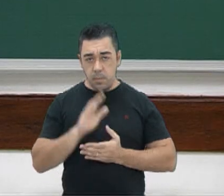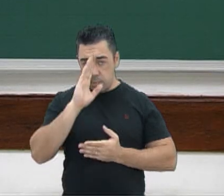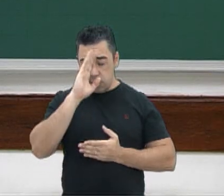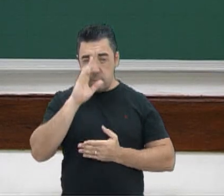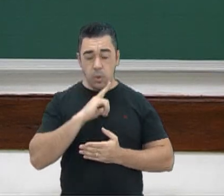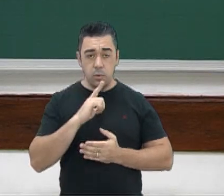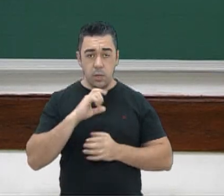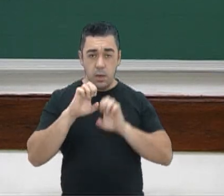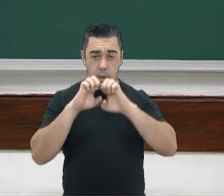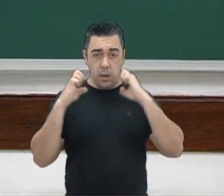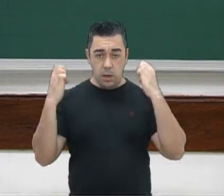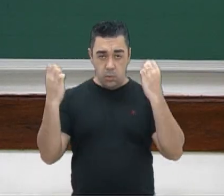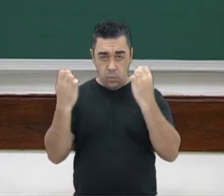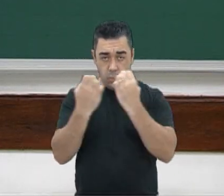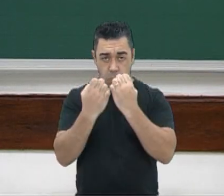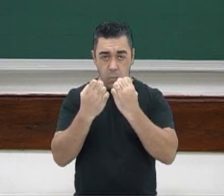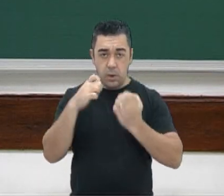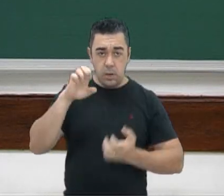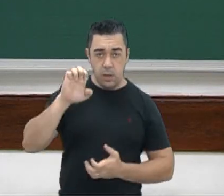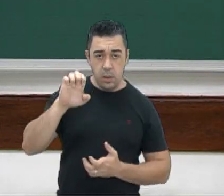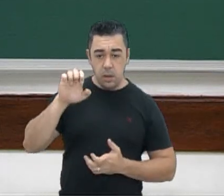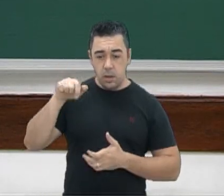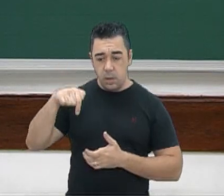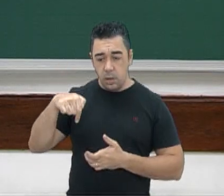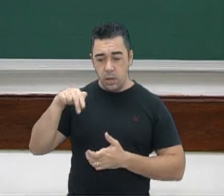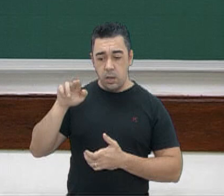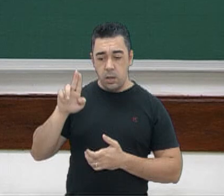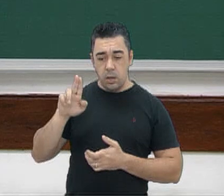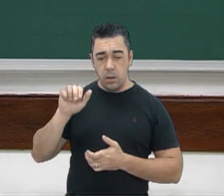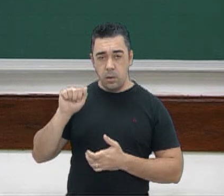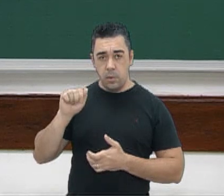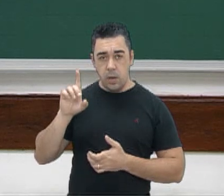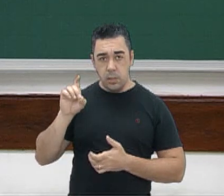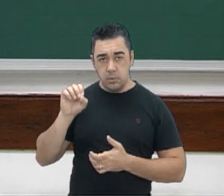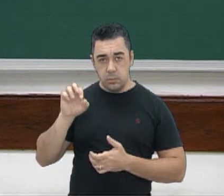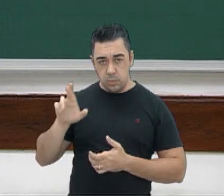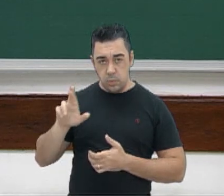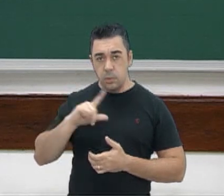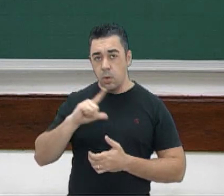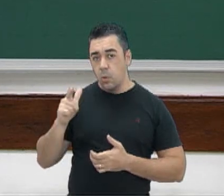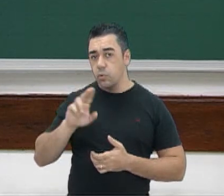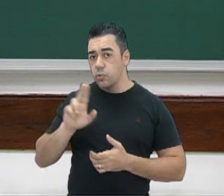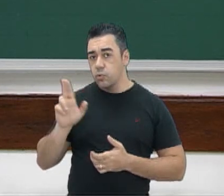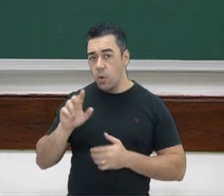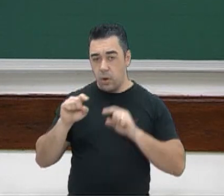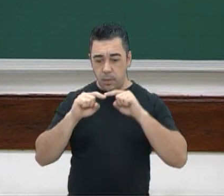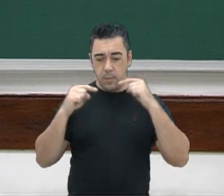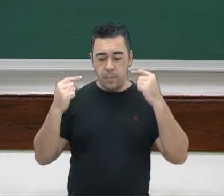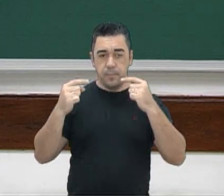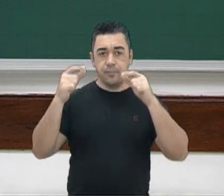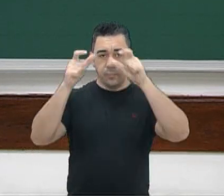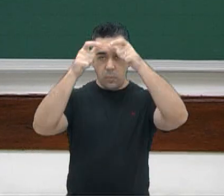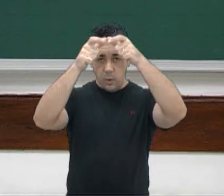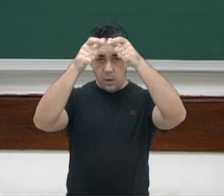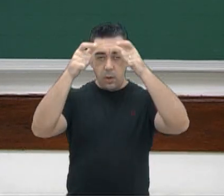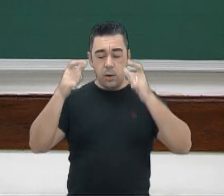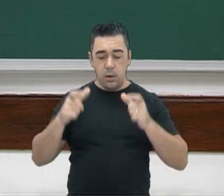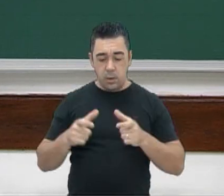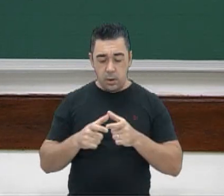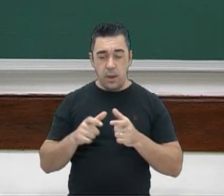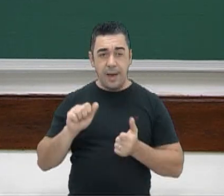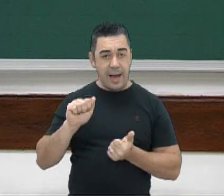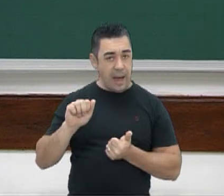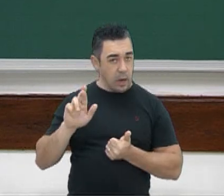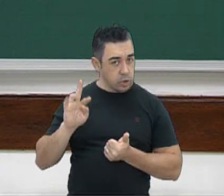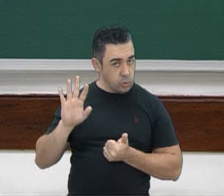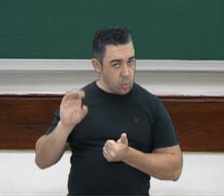linha do equador, nós temos outros paralelos que recebem denominações especiais. Círculo polar ártico e círculo polar